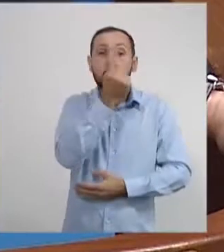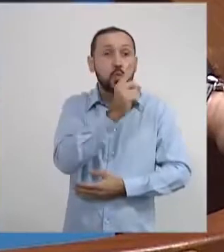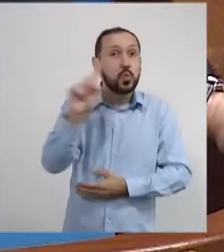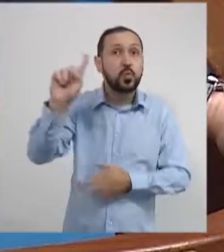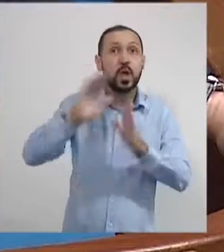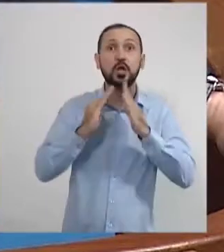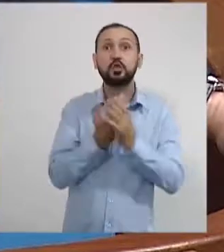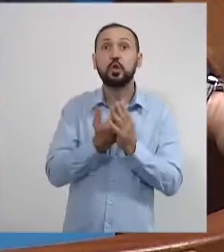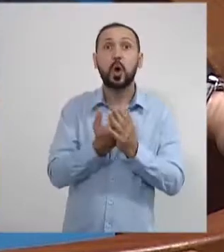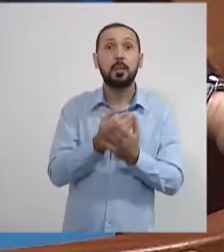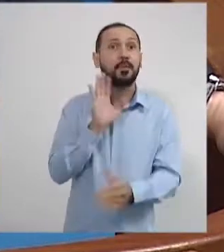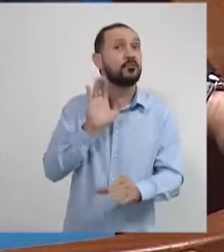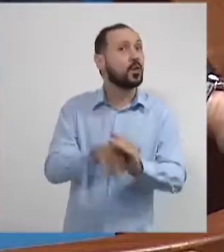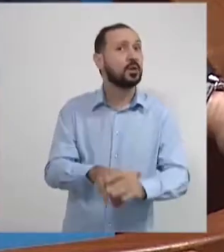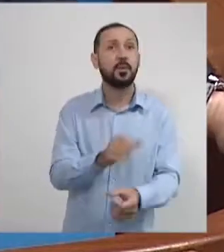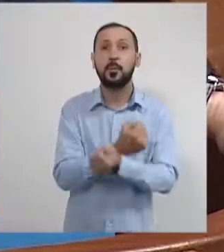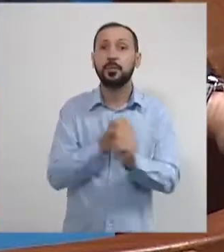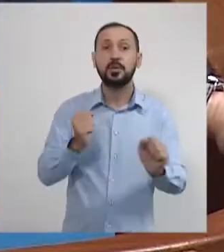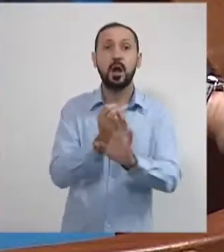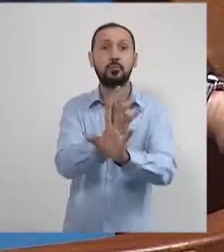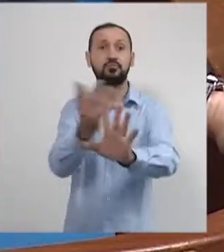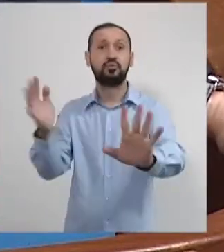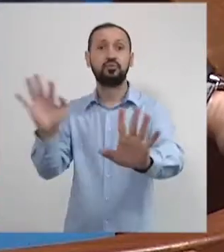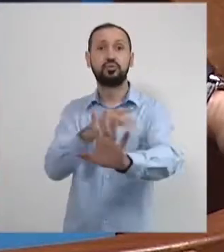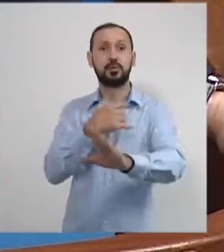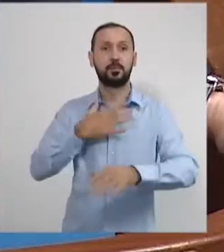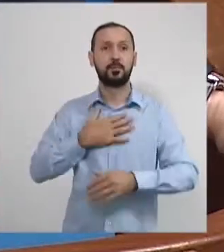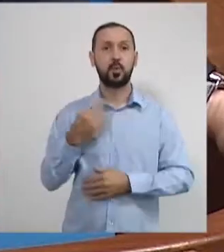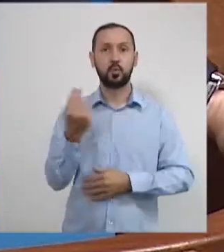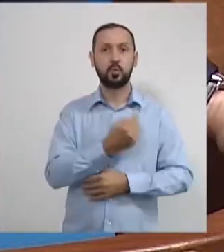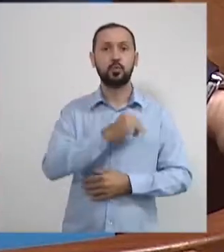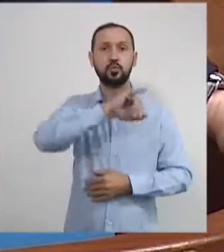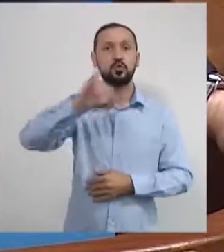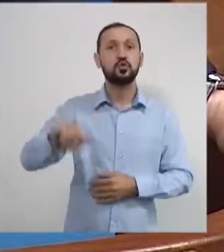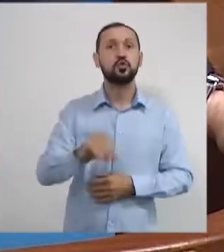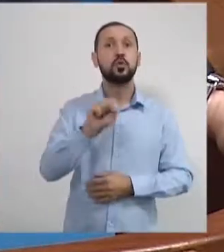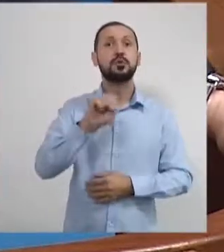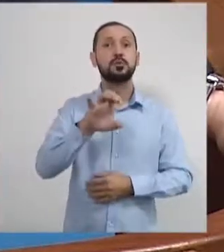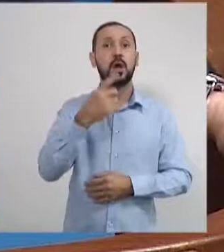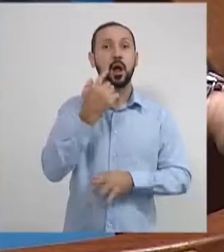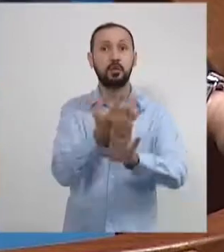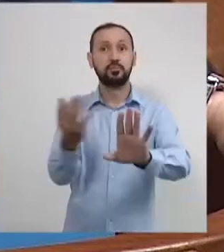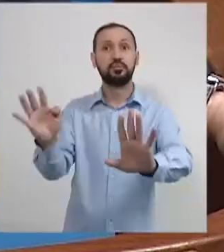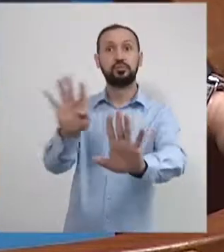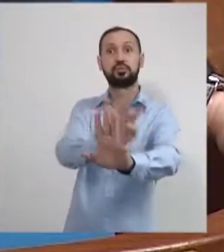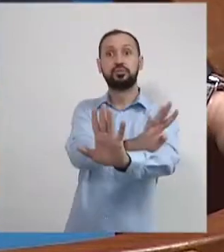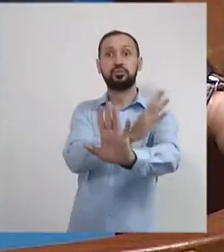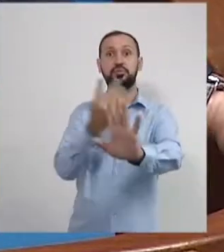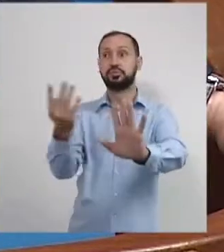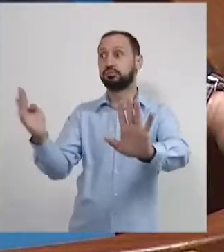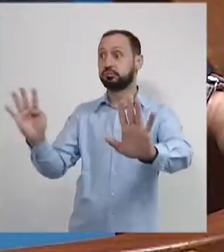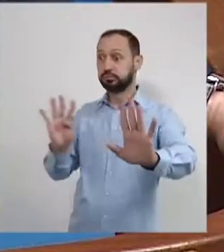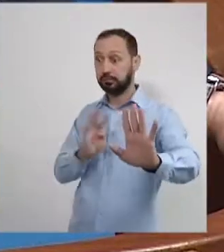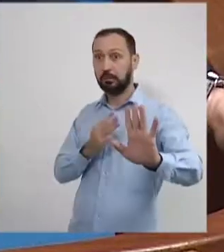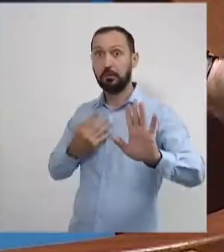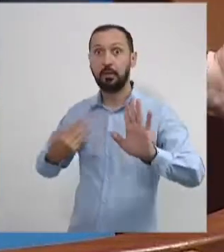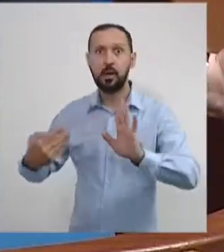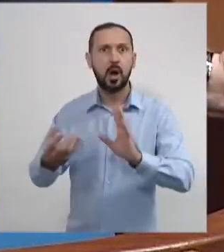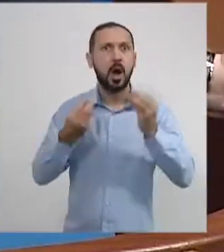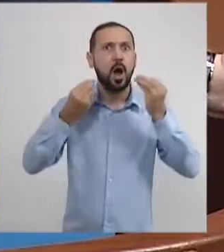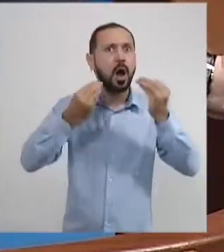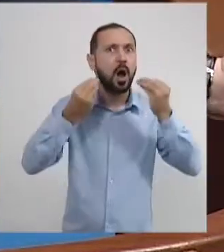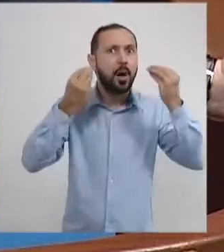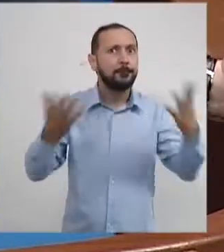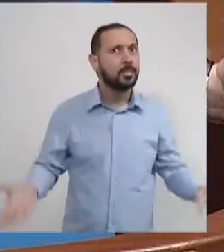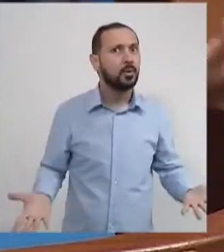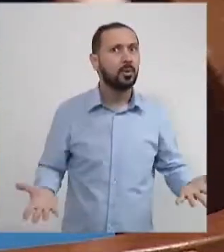única escola, não é? A fila J, por exemplo, que é o meu nome, José, imagina que dobrava quarteirão, não é?